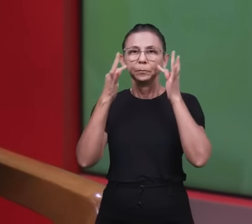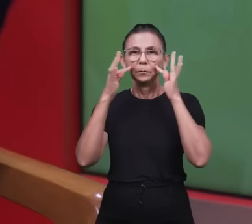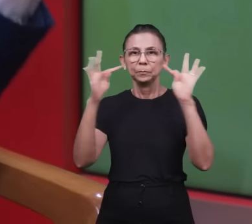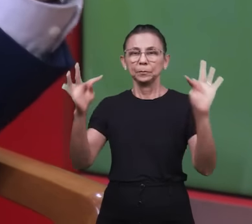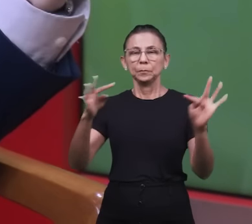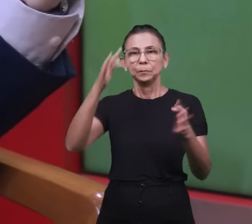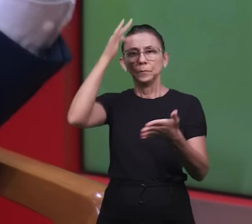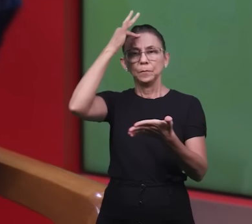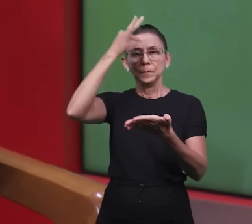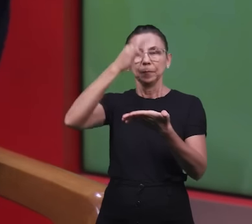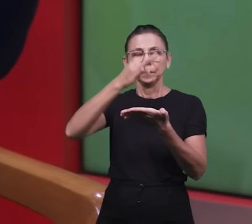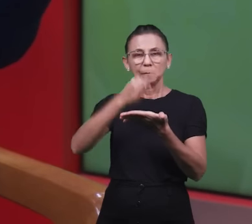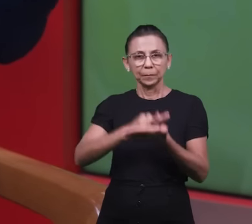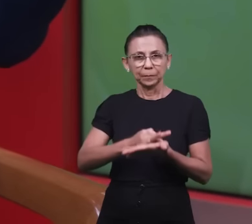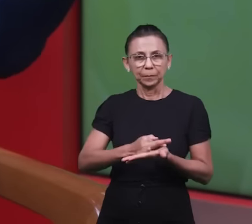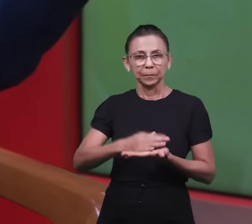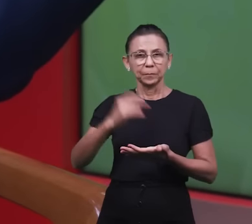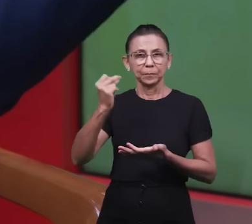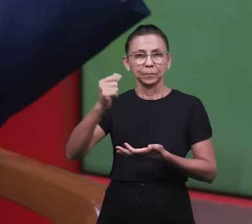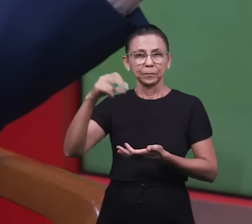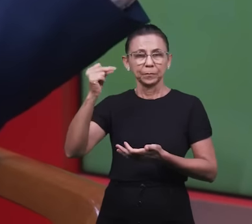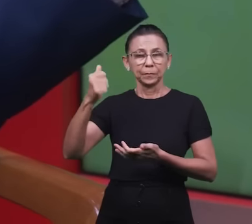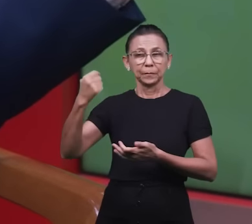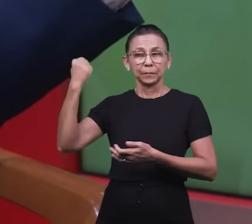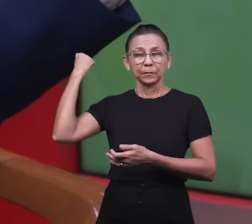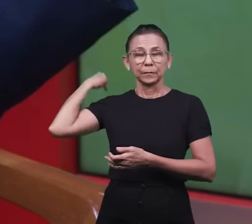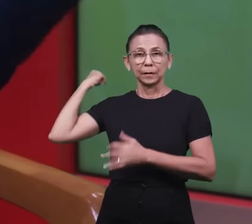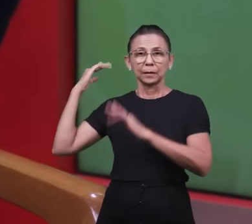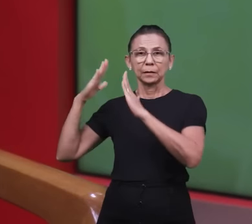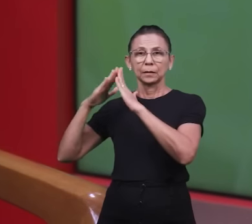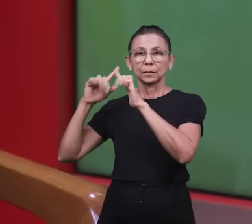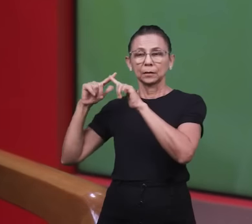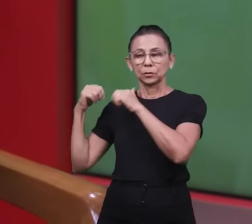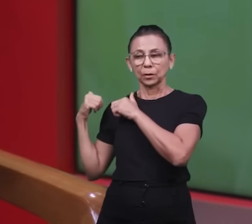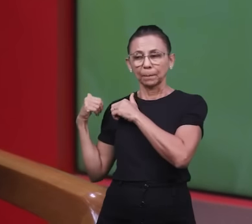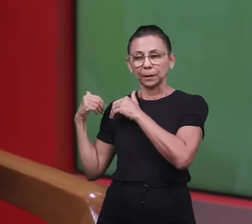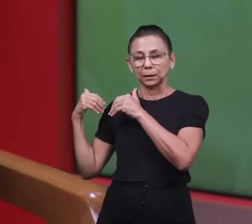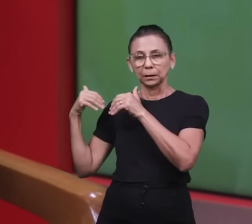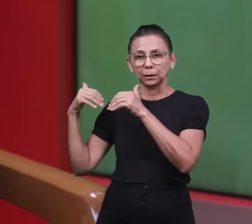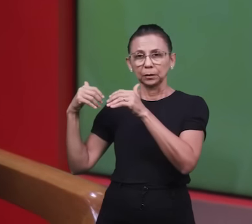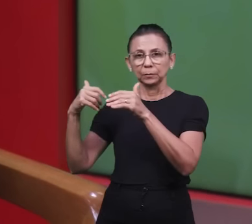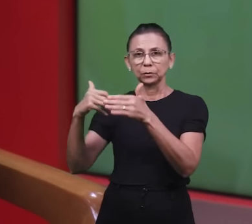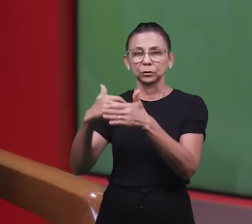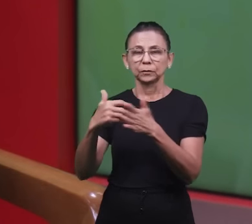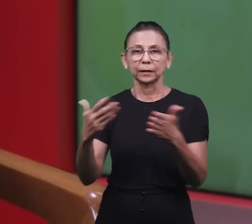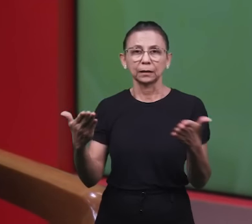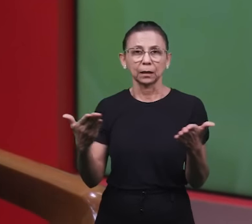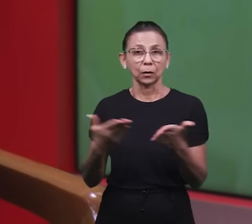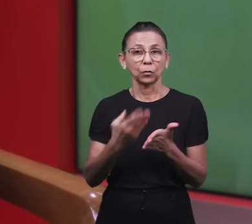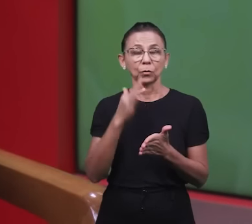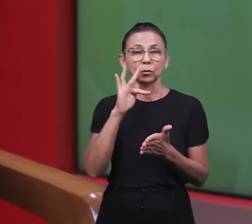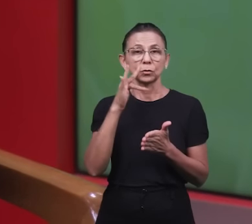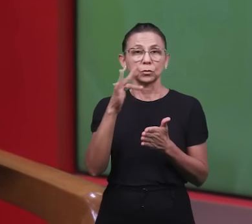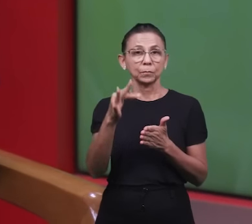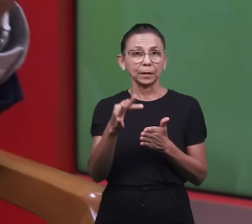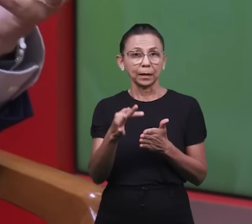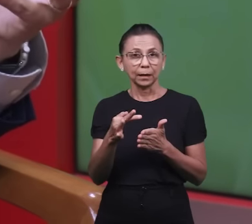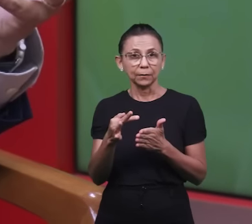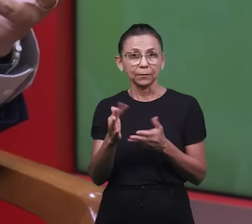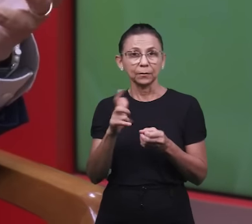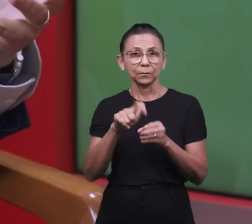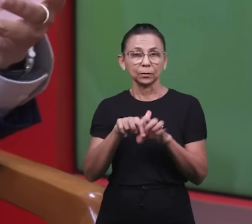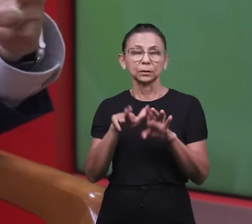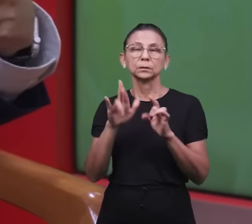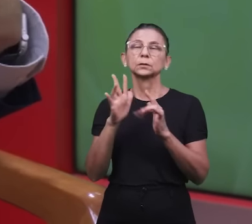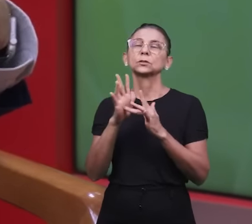ao longo dos anos desde a Igreja Primitiva até agora a igreja desse tempo chamado breve dos últimos